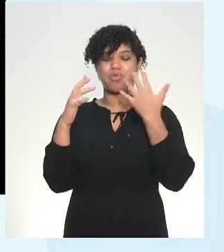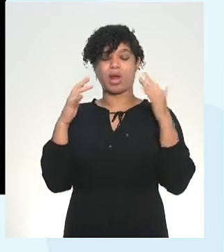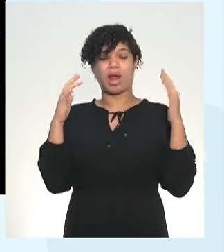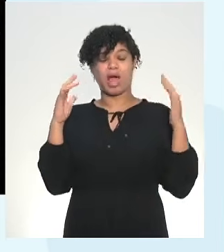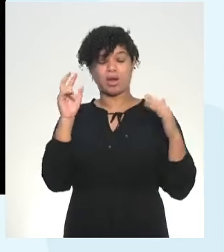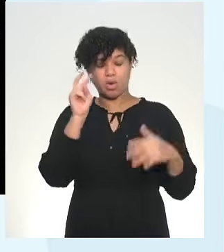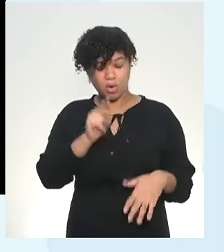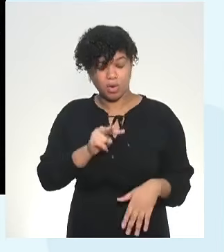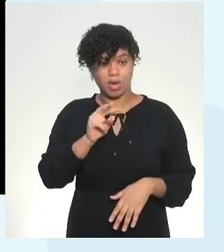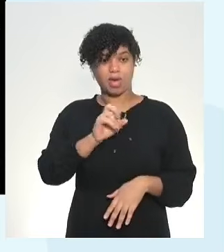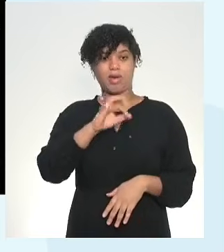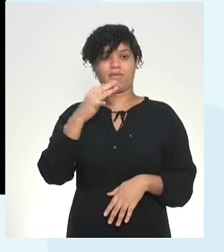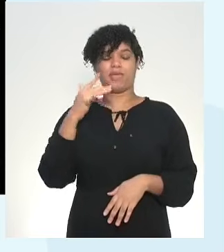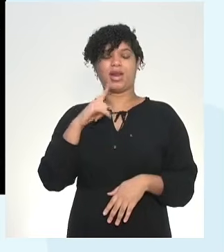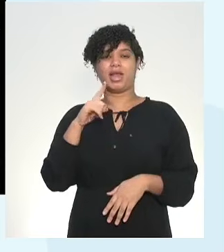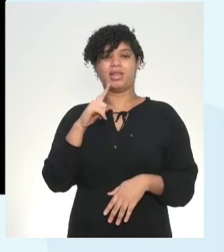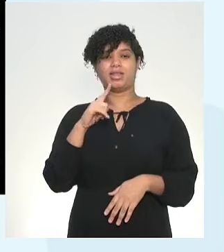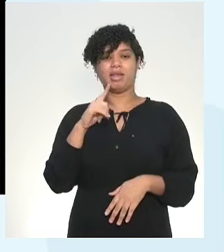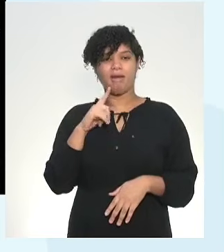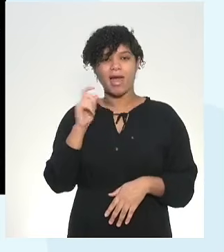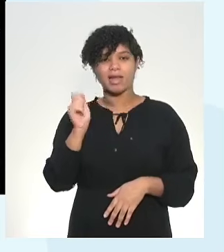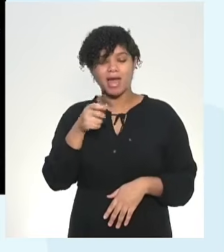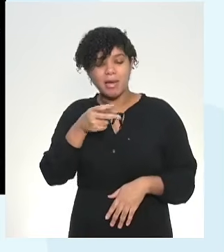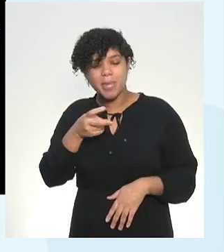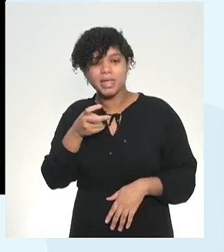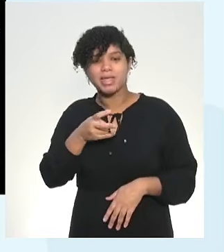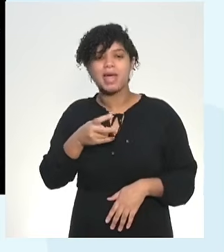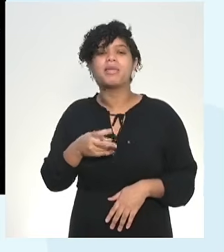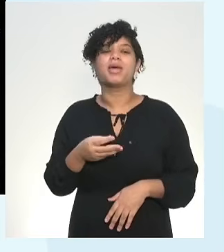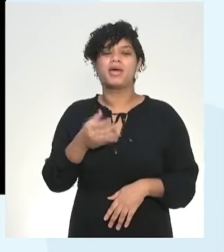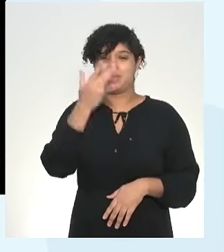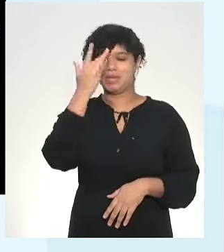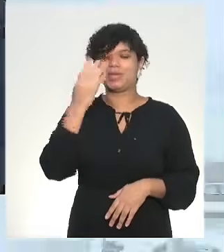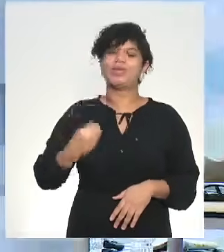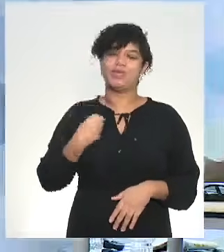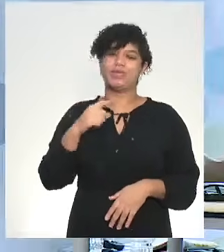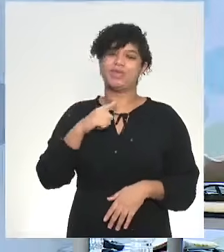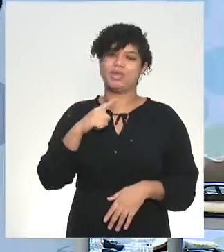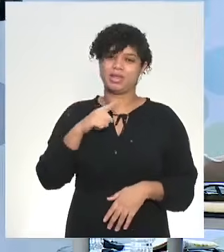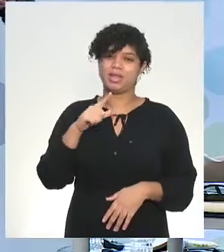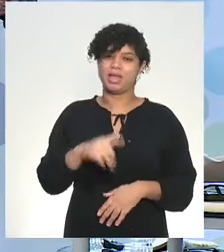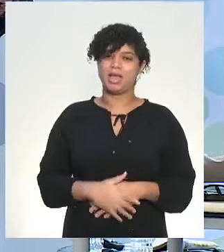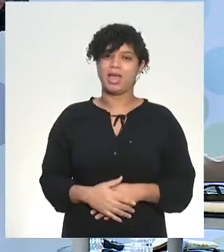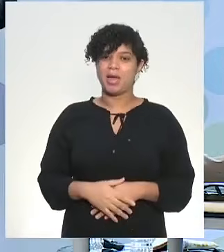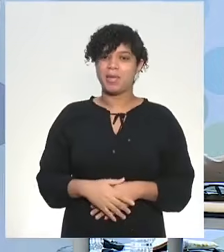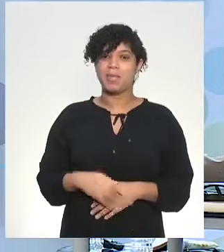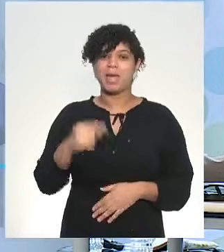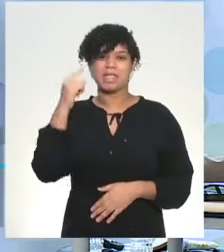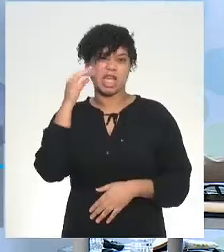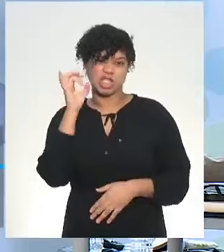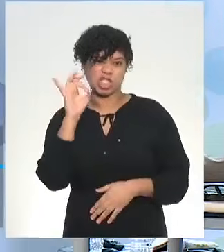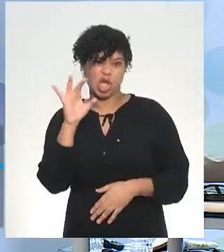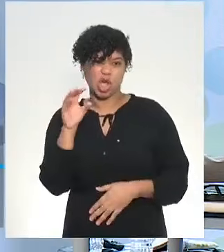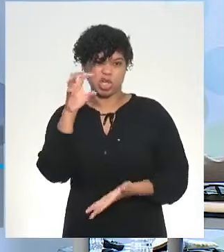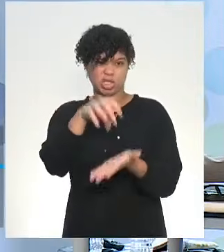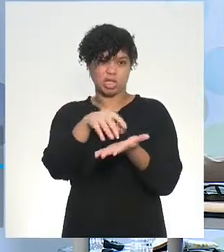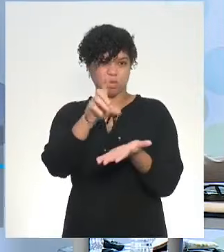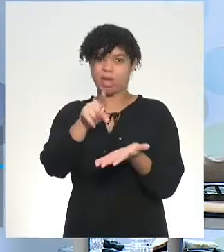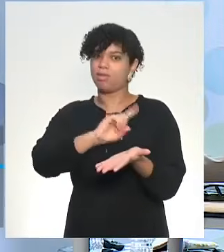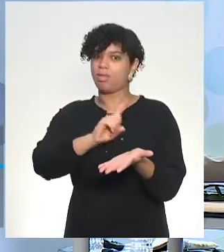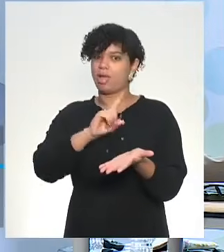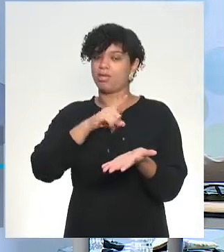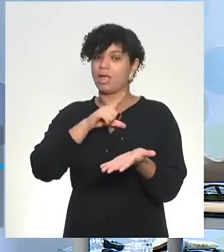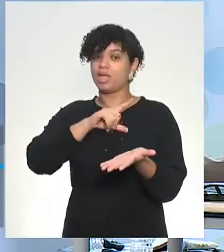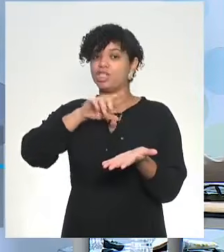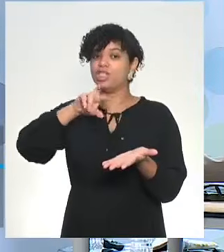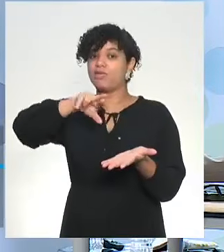uma conurbação dessas regiões aí, né? Então vejam que dá a impressão que é só uma região metropolitana. Então é um complexo